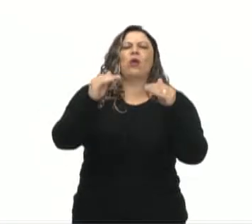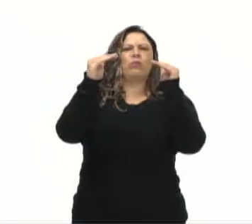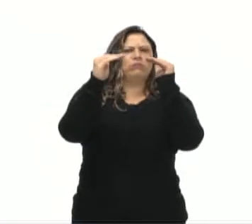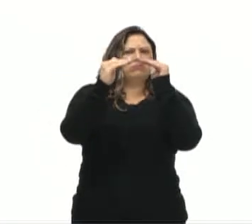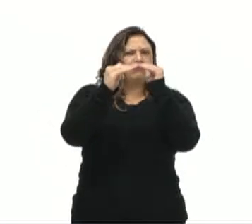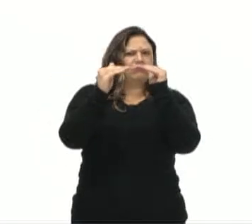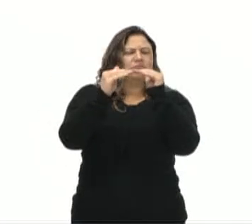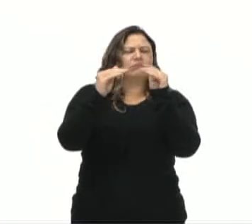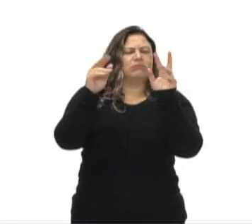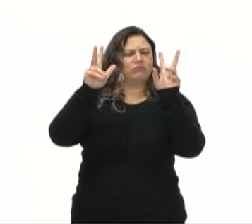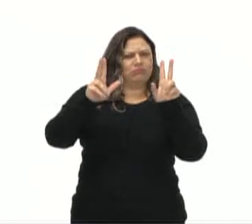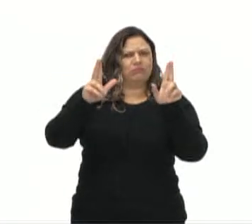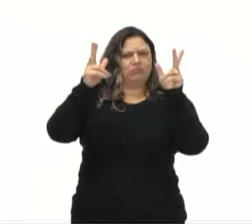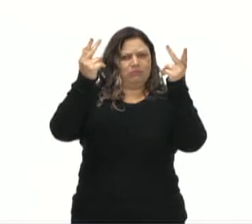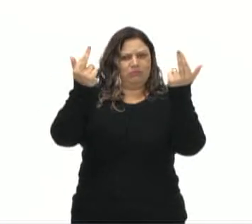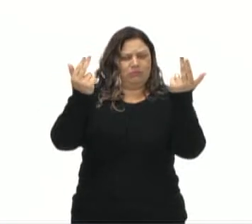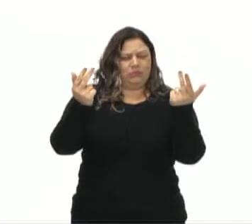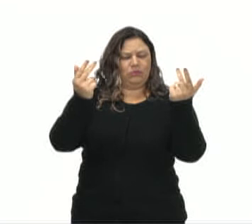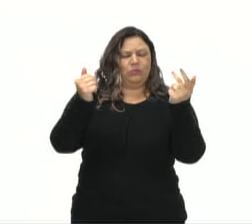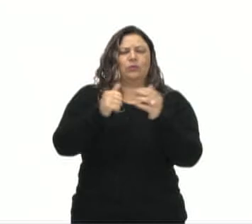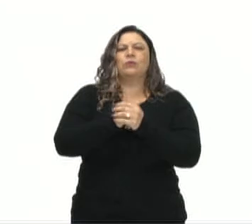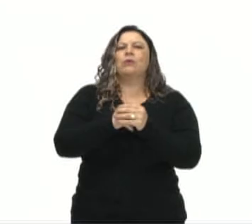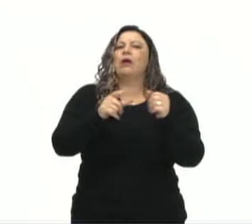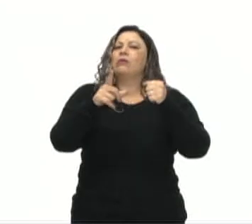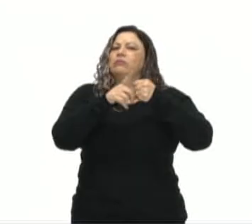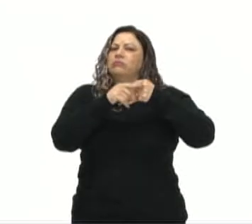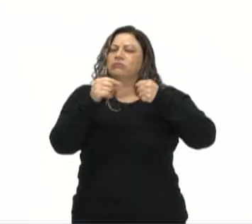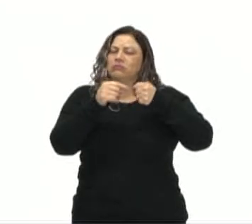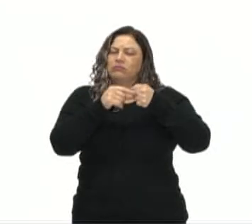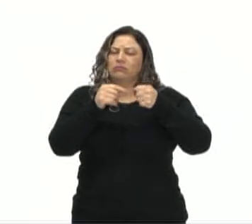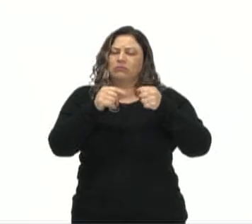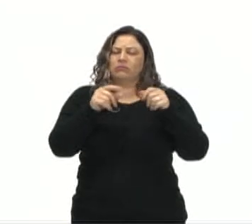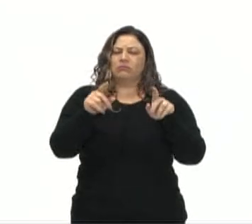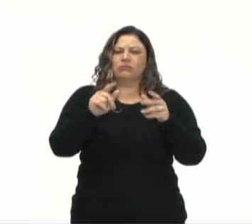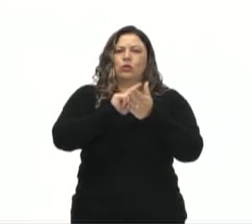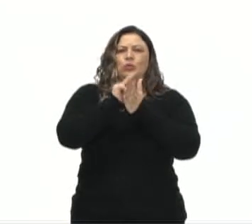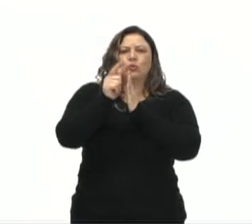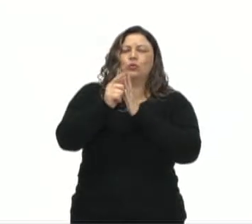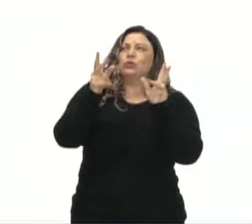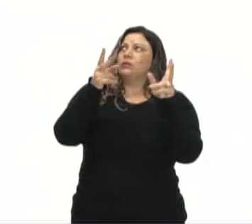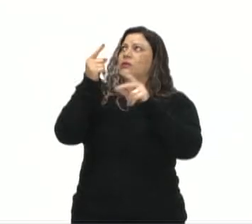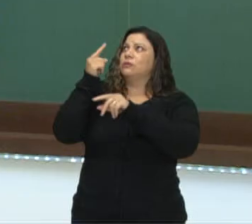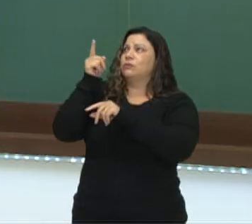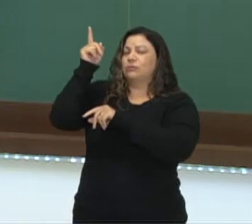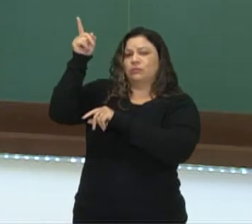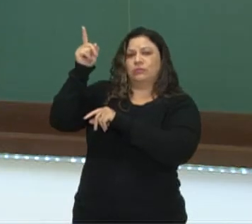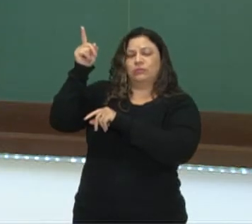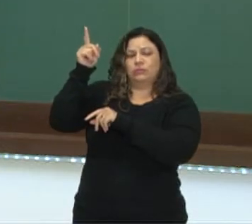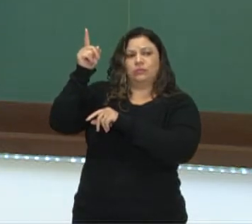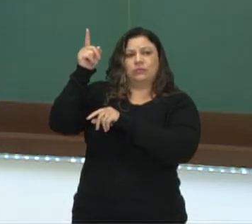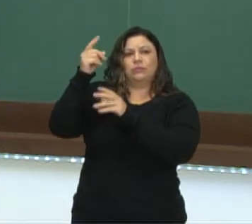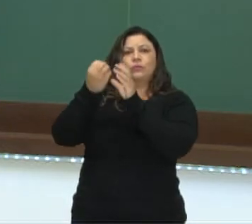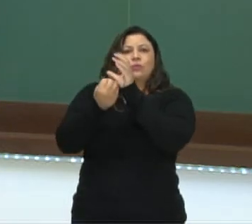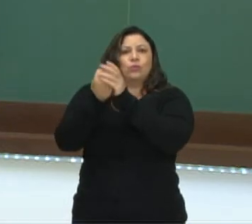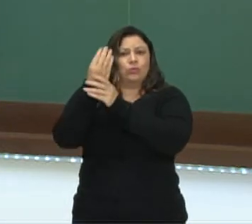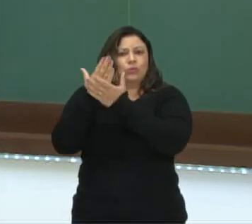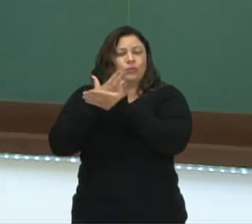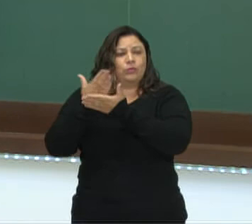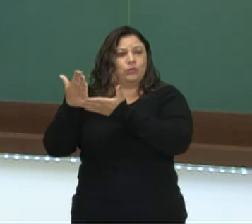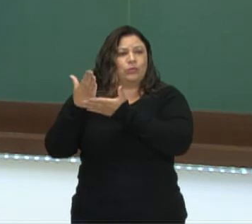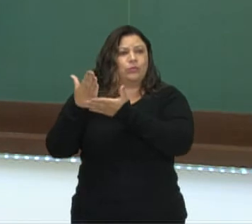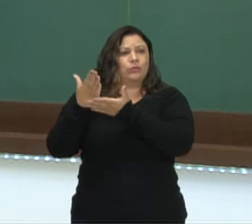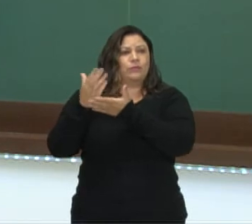já com o adjetivo. Ele retorna, né, ali ao artigo de origem, né?